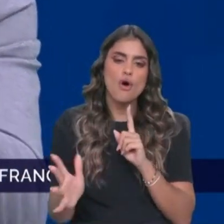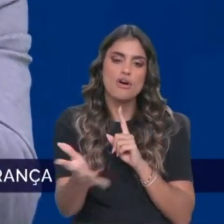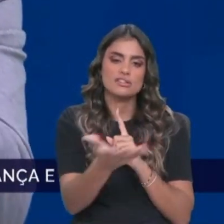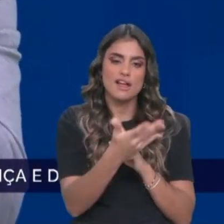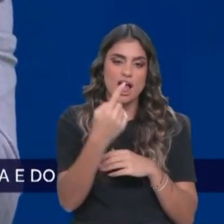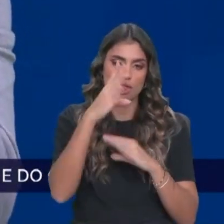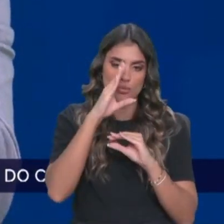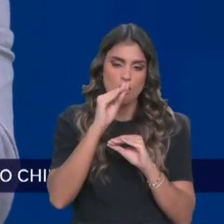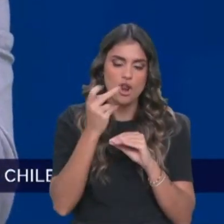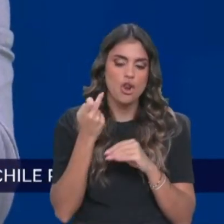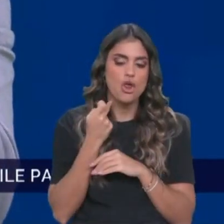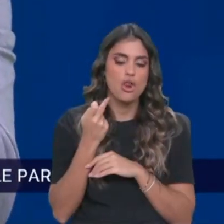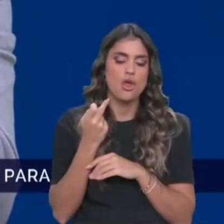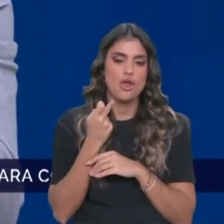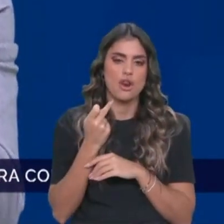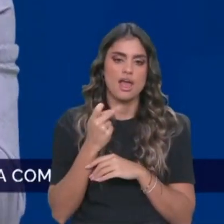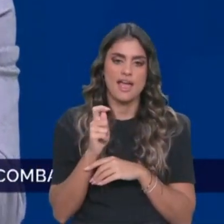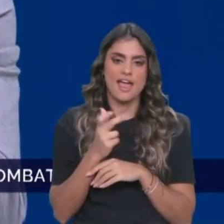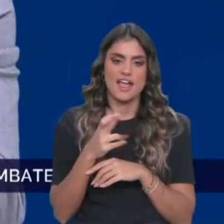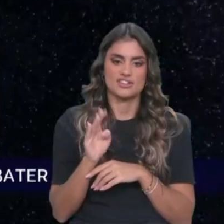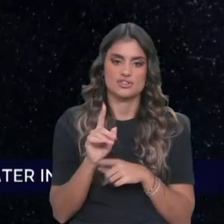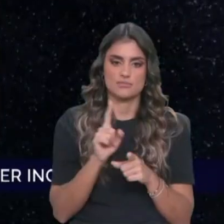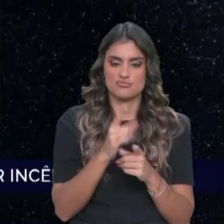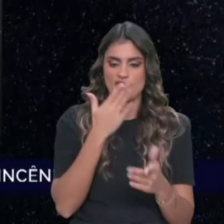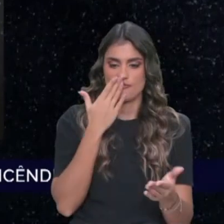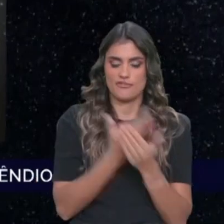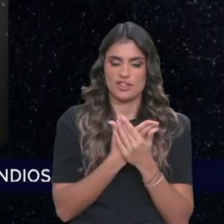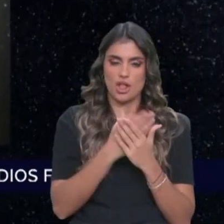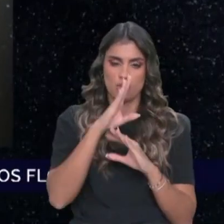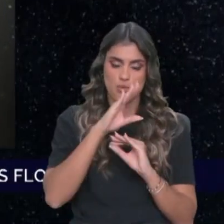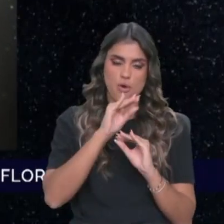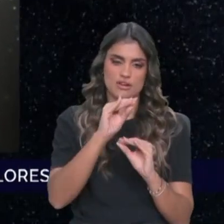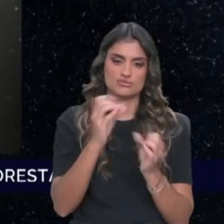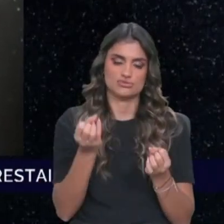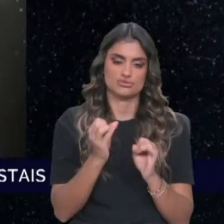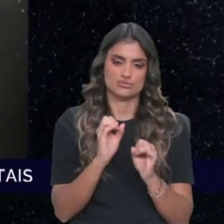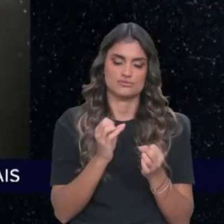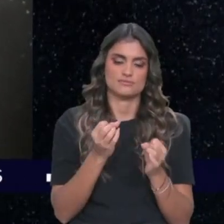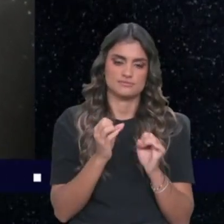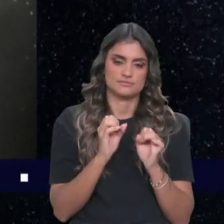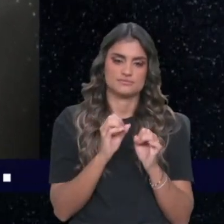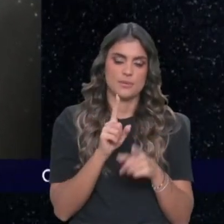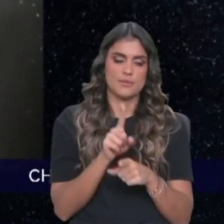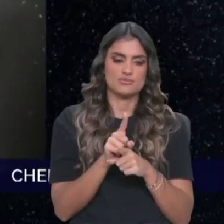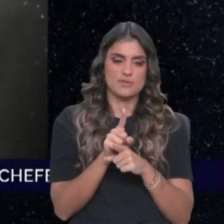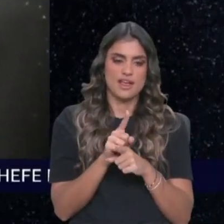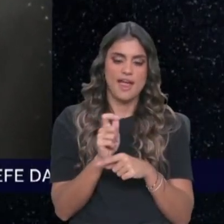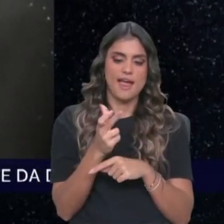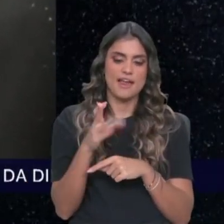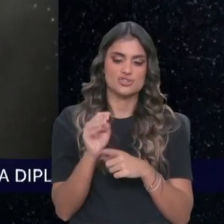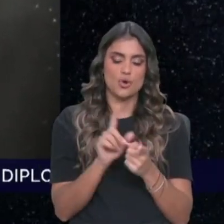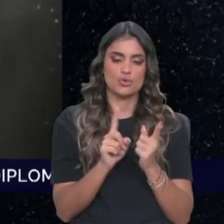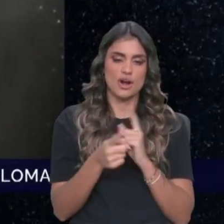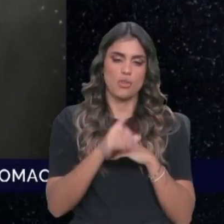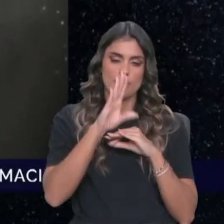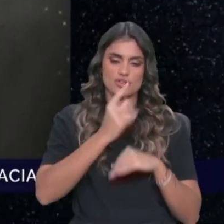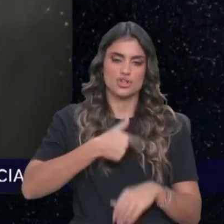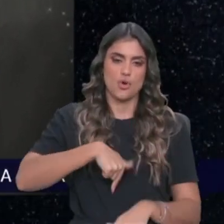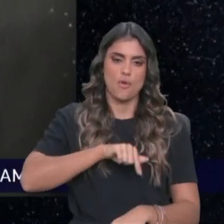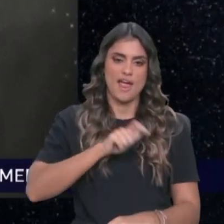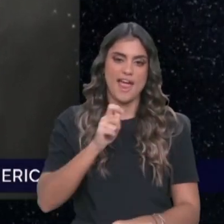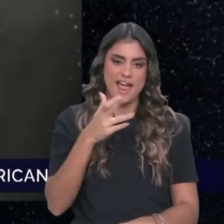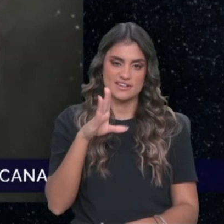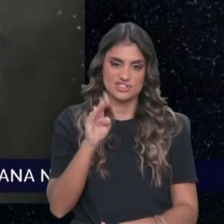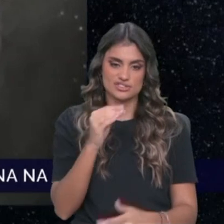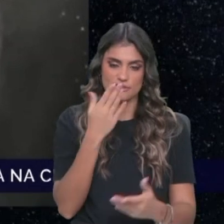lua. Eris tem a mesma face virada para essa lua. Não é a lua que tem a mesma face virada para Eris, ao contrário da nossa própria lua. É Eris que tem a